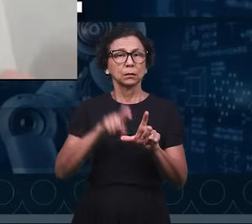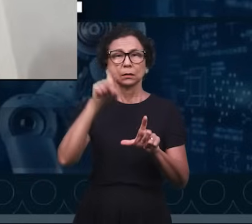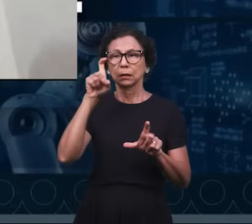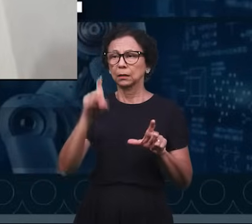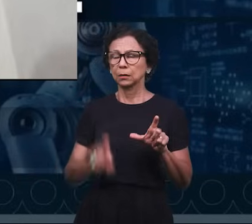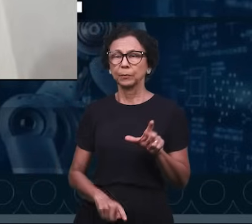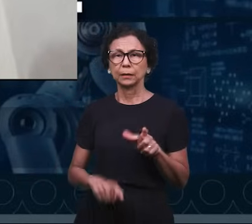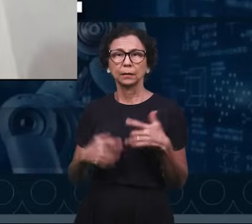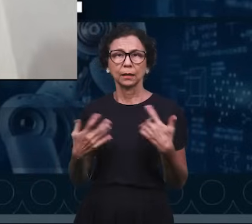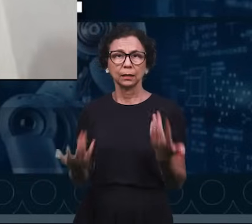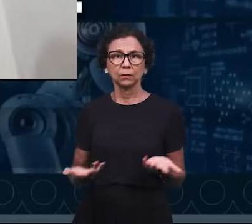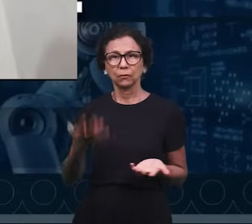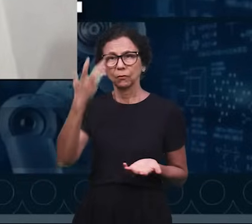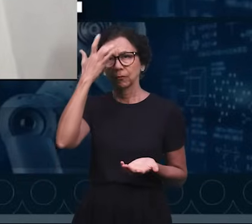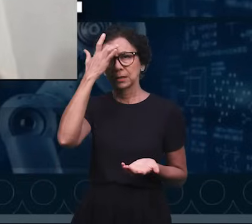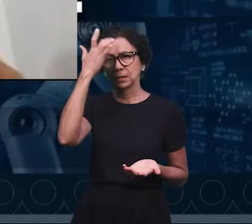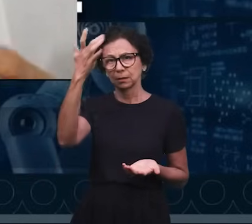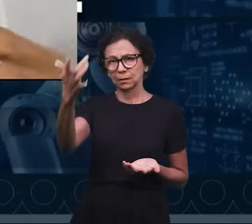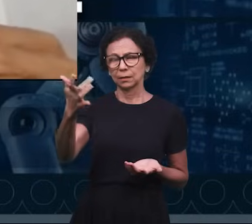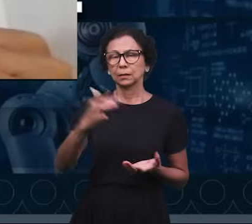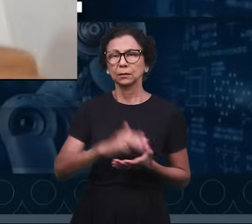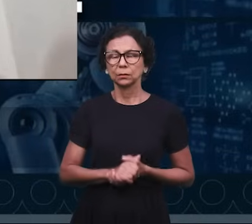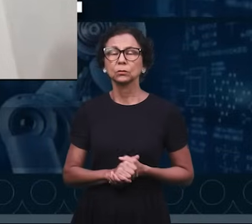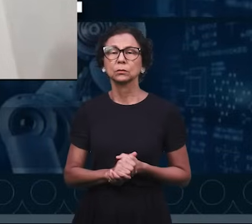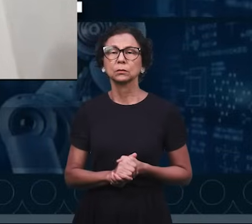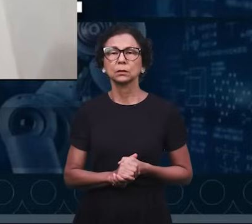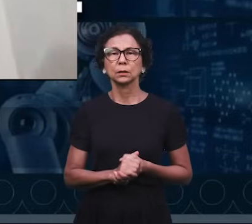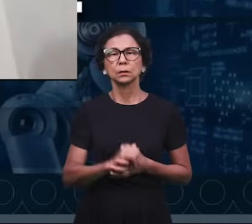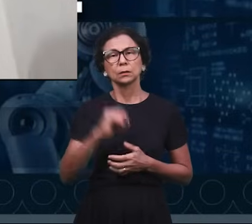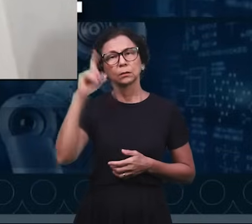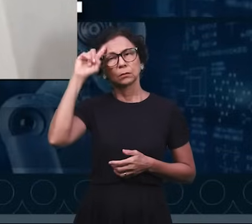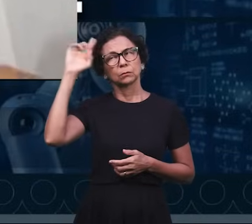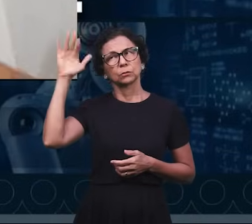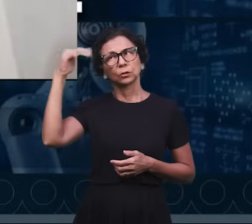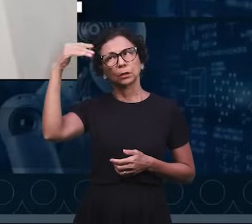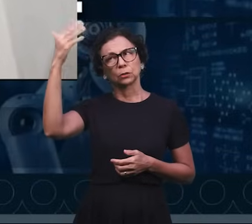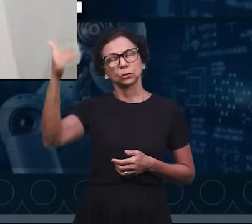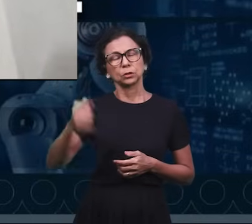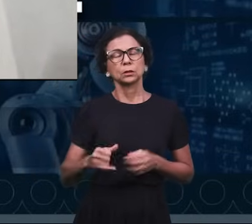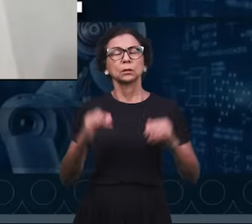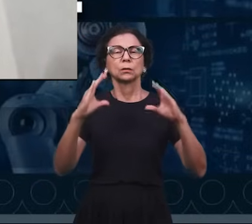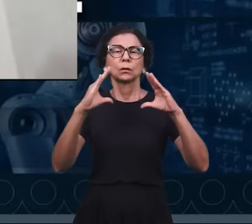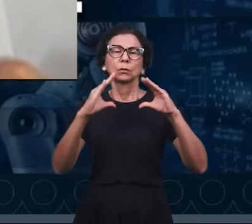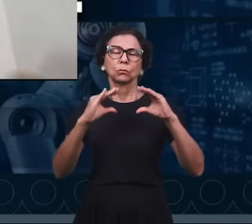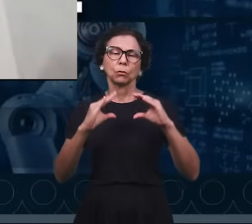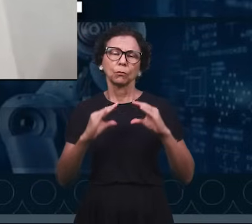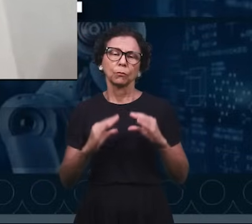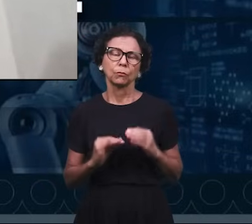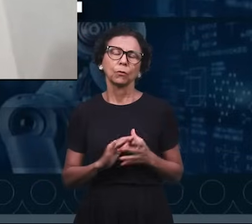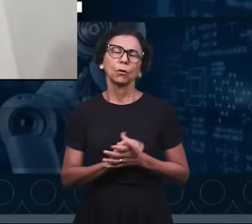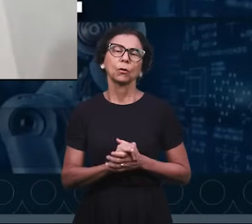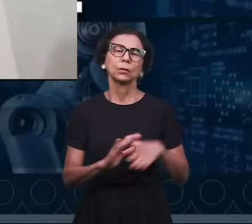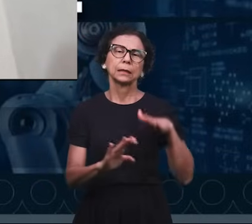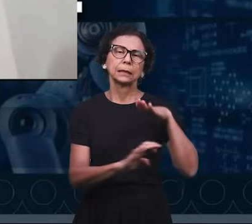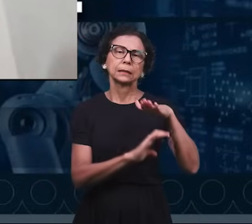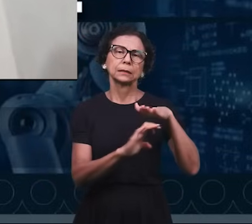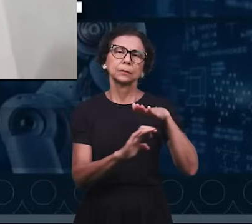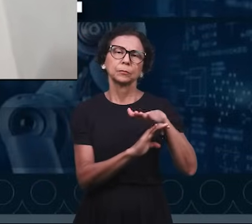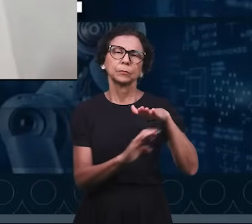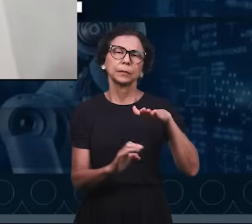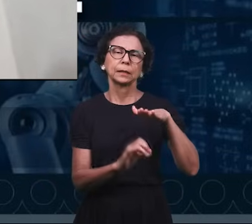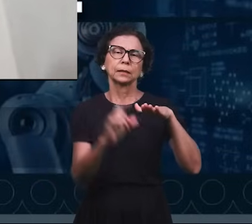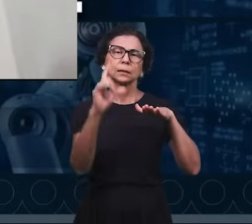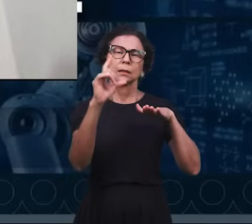que a nossa vida, o nosso dia a dia, gerando maior conforto, né, diminuindo o custo para